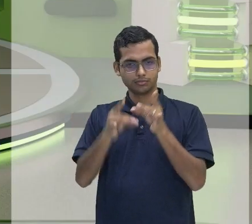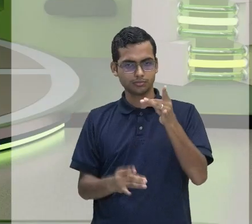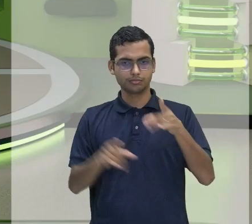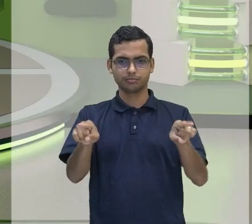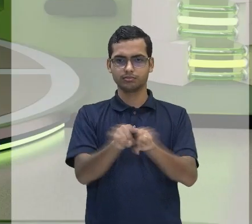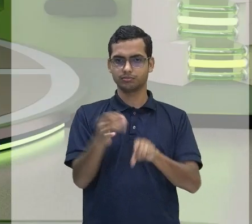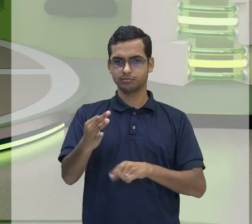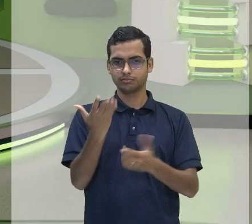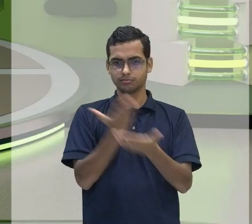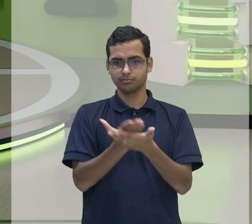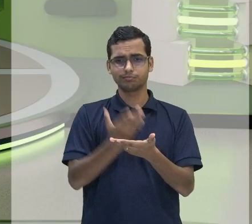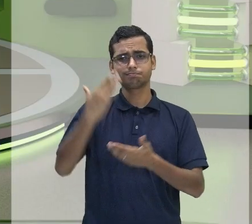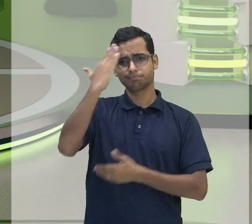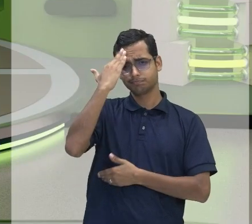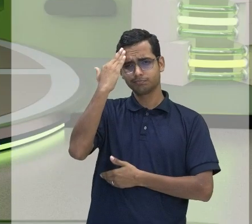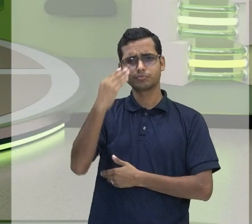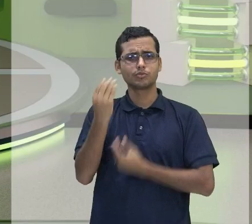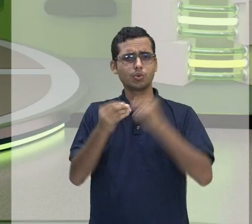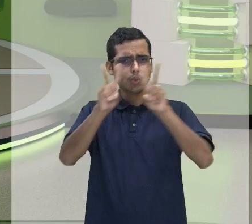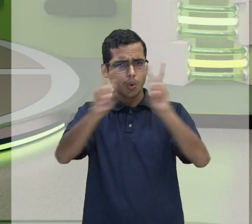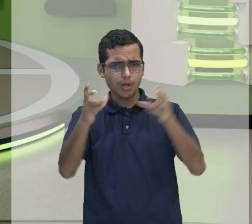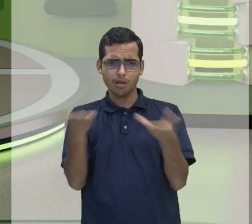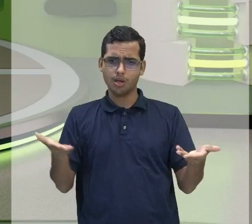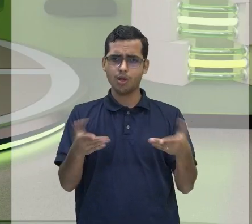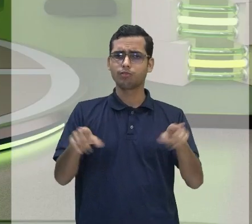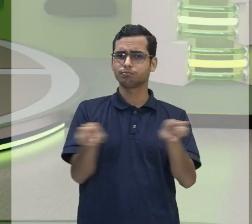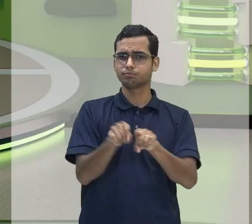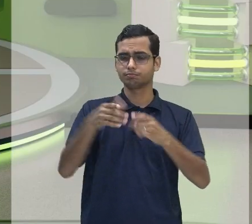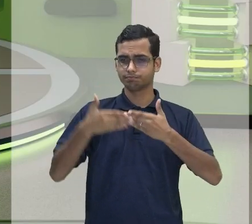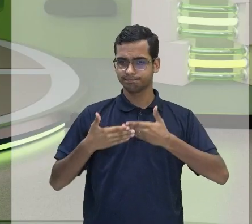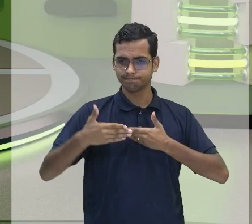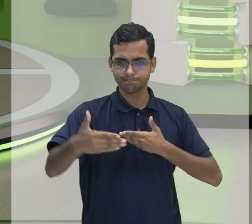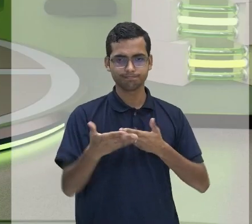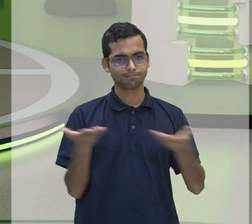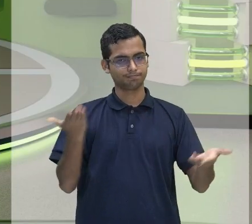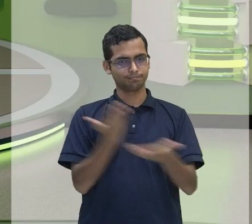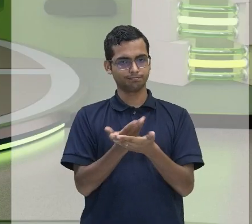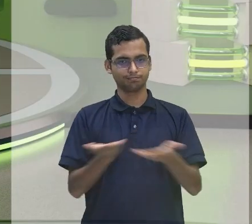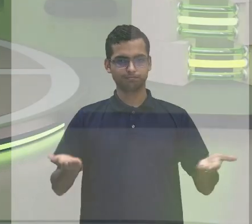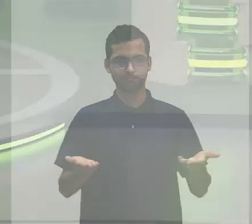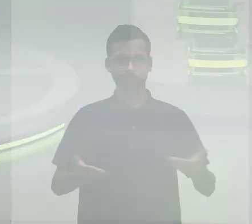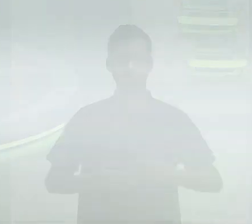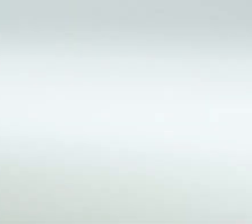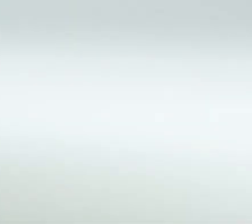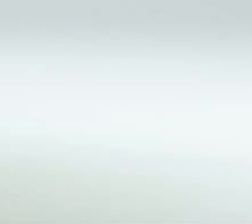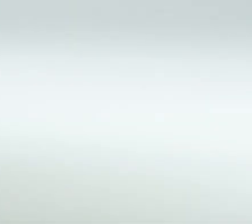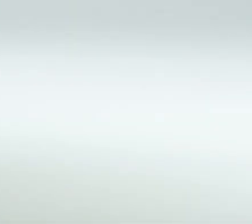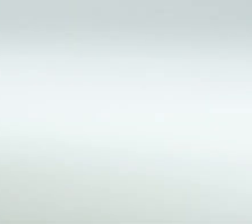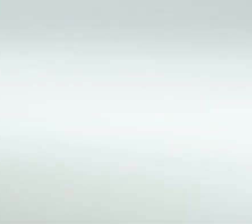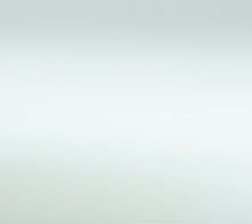pessoal. Agora que nós já conhecemos o nosso conteúdo, vamos dar início então à nossa aula.